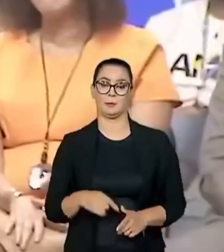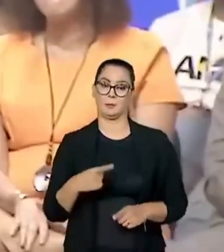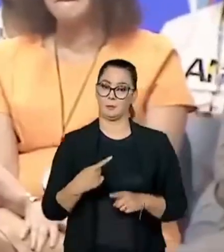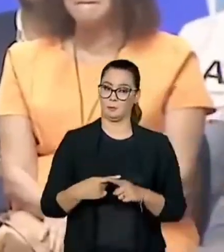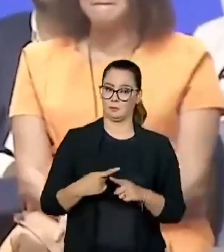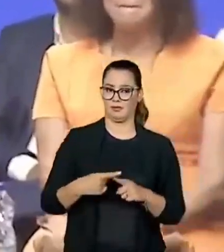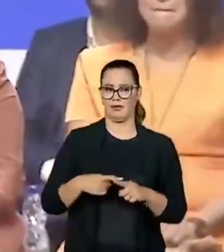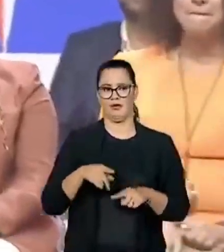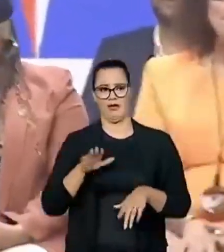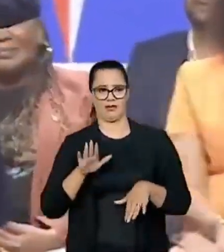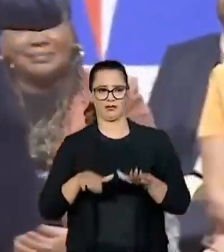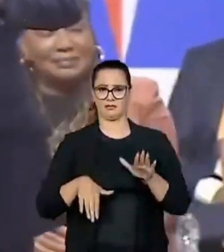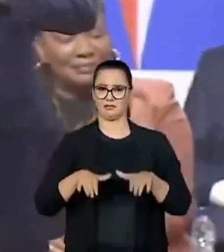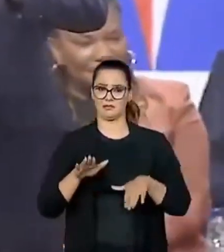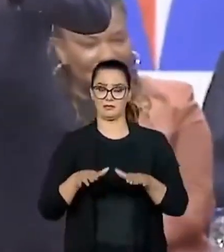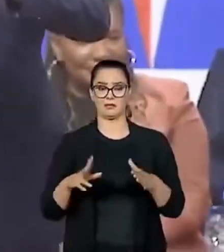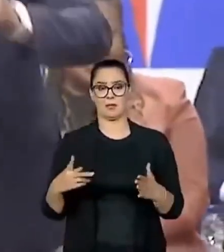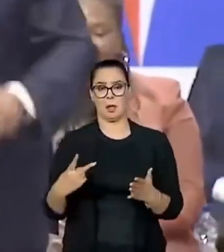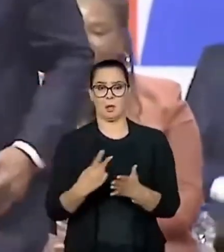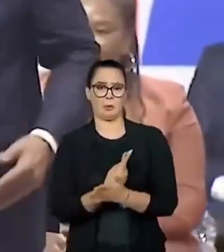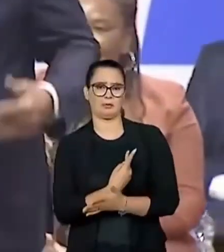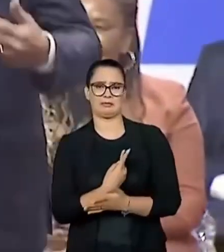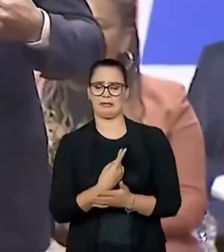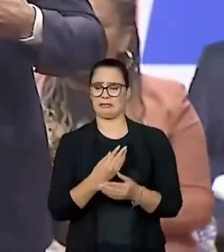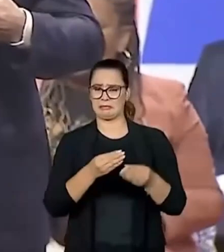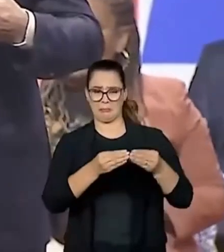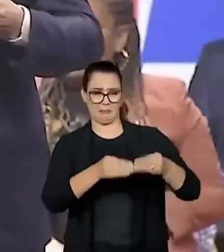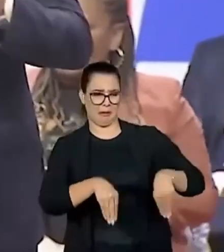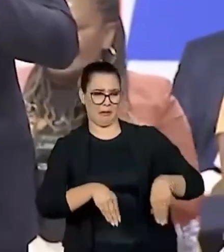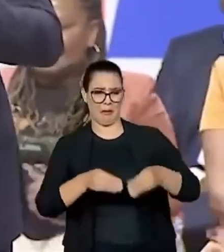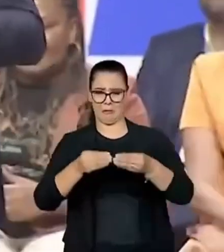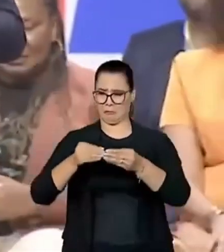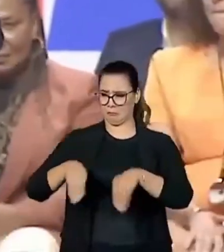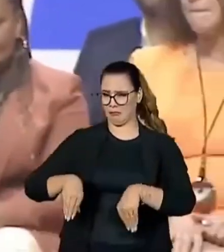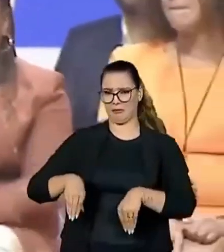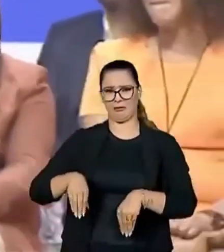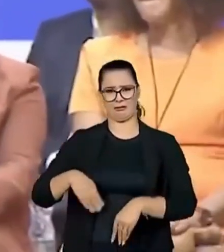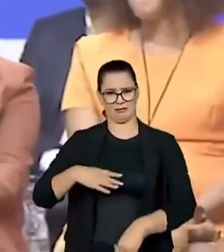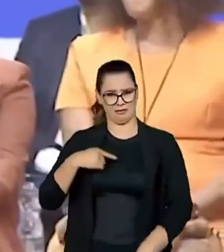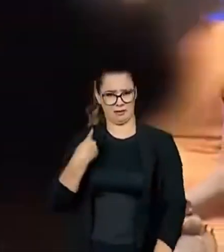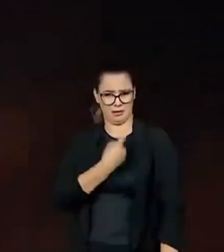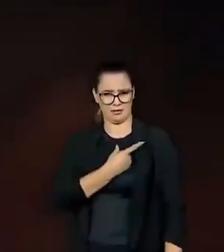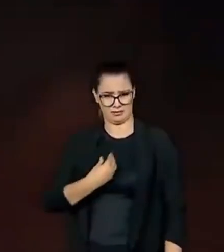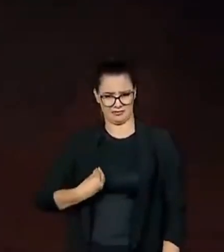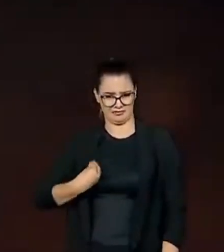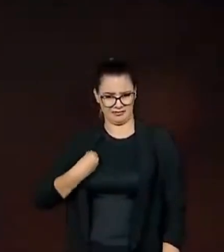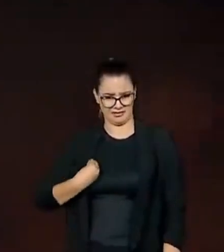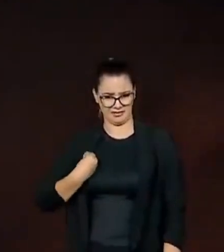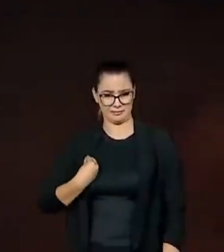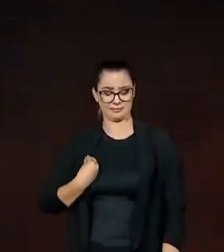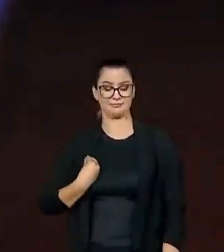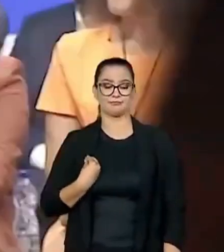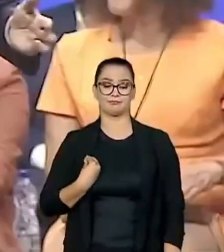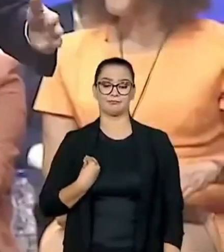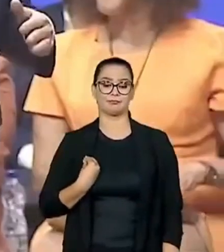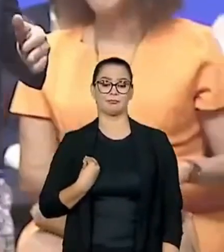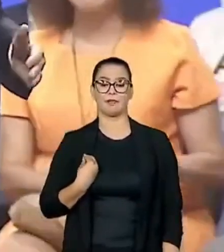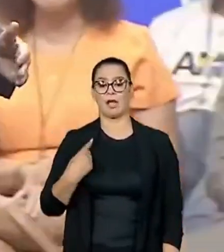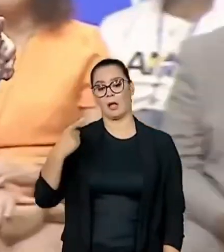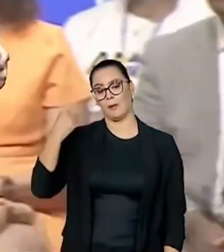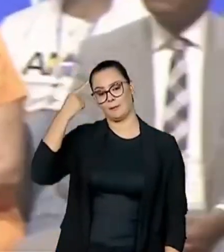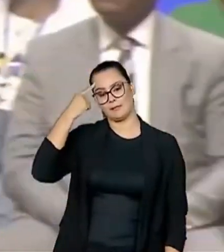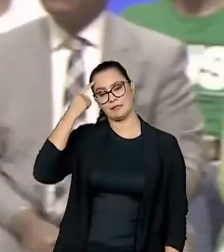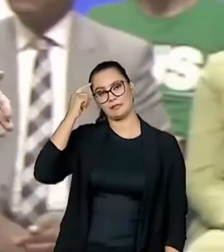muitas vezes acontece tanta desgraça na vida da gente, que a gente